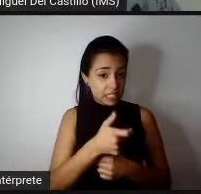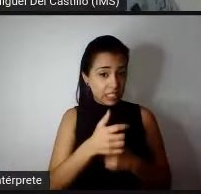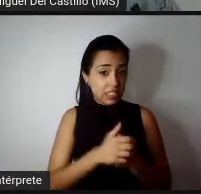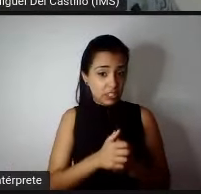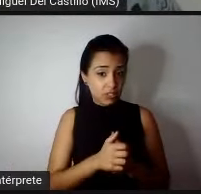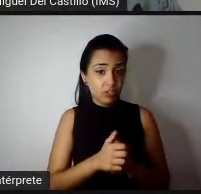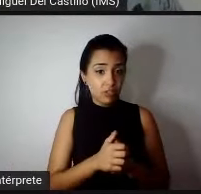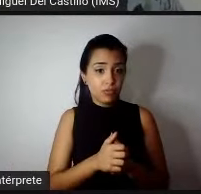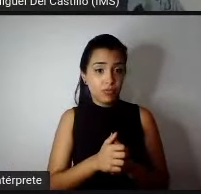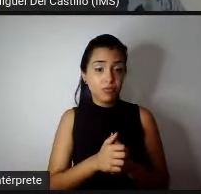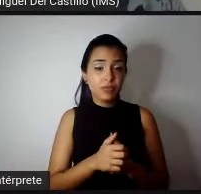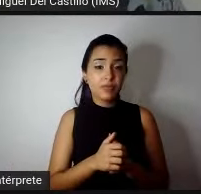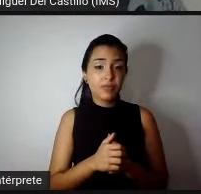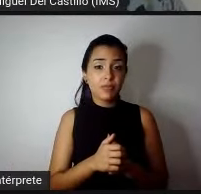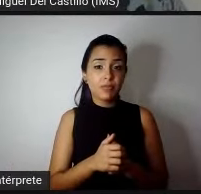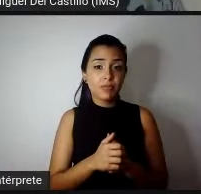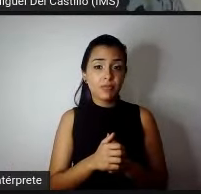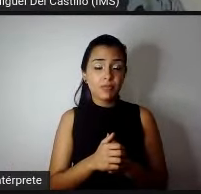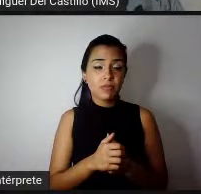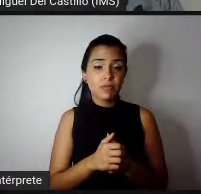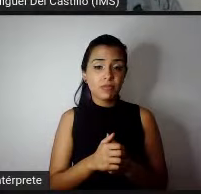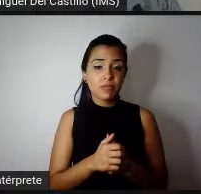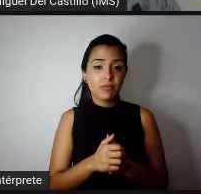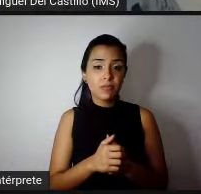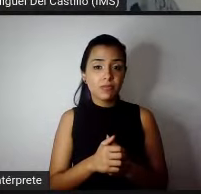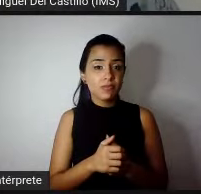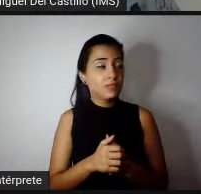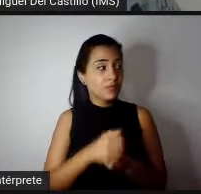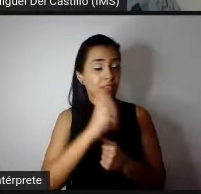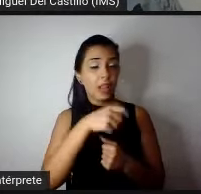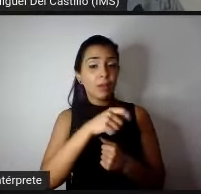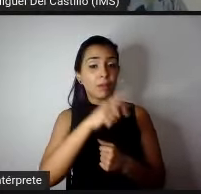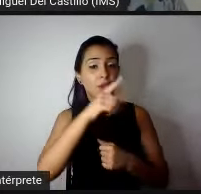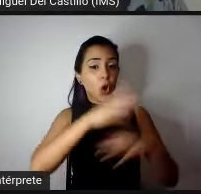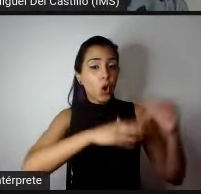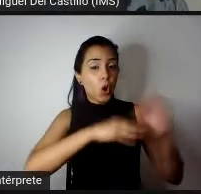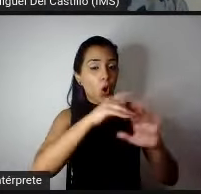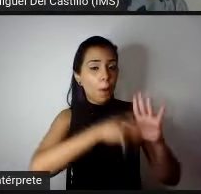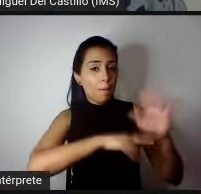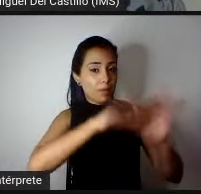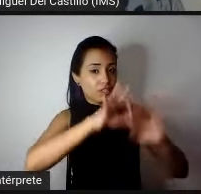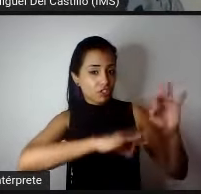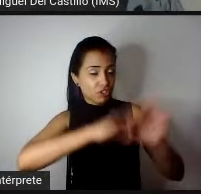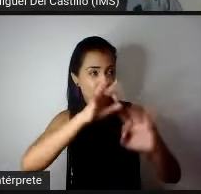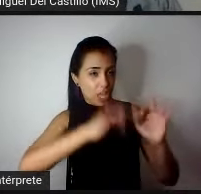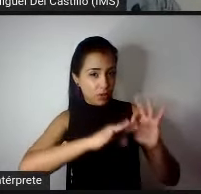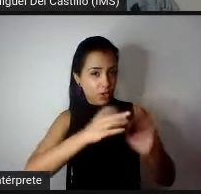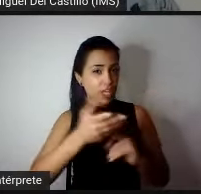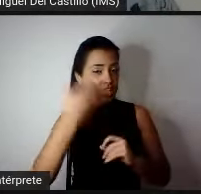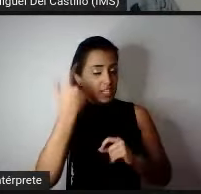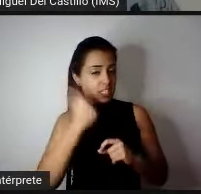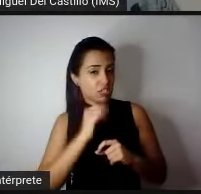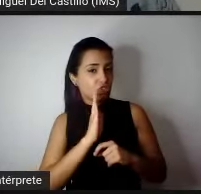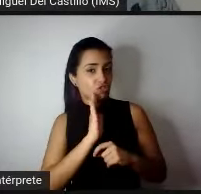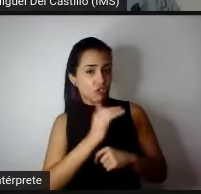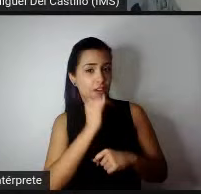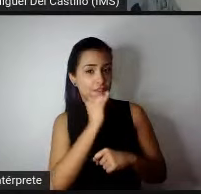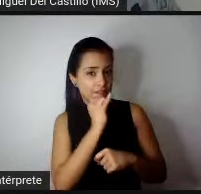desses projetos. Mas, Maurinho, um projeto que já havíamos uma vez antes mencionado e